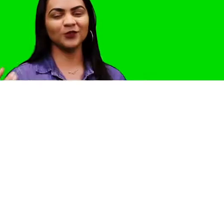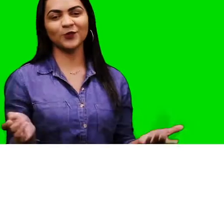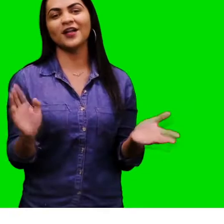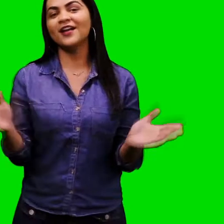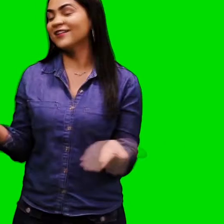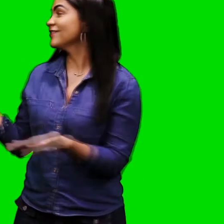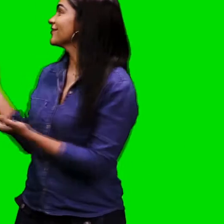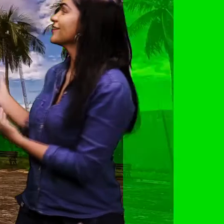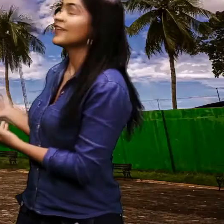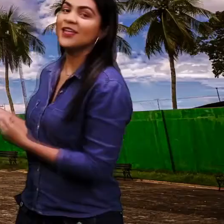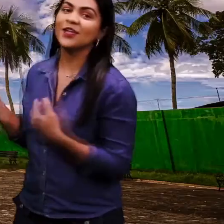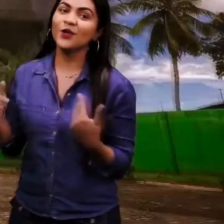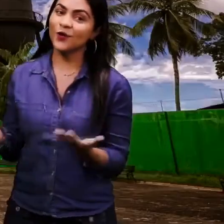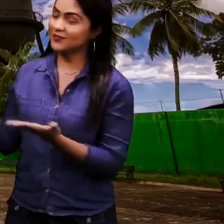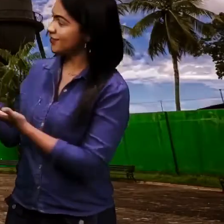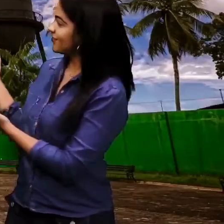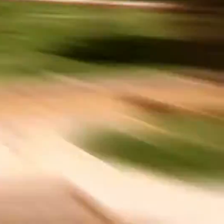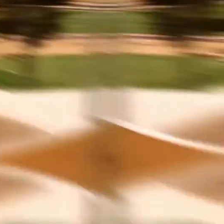E